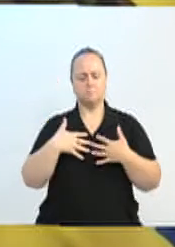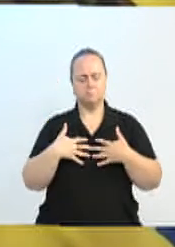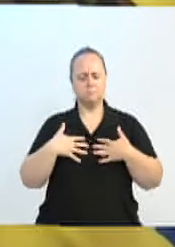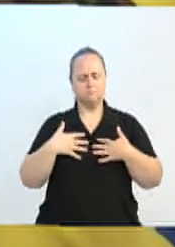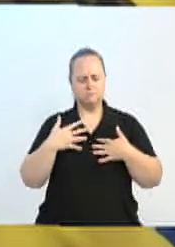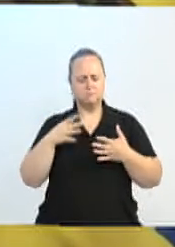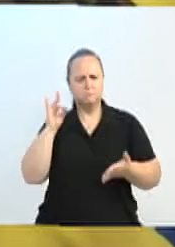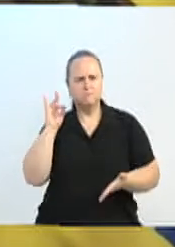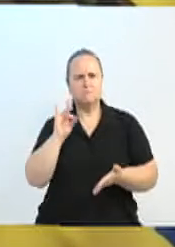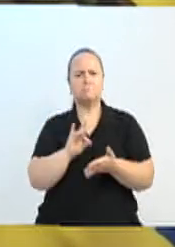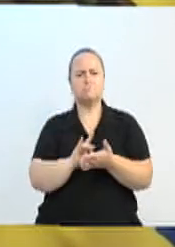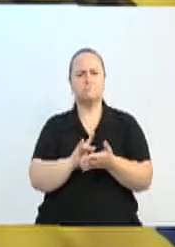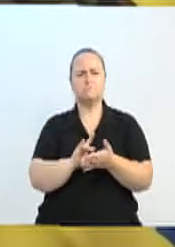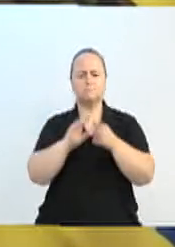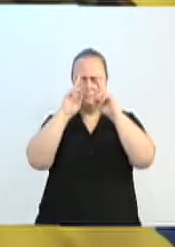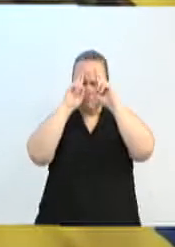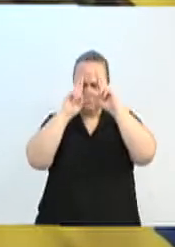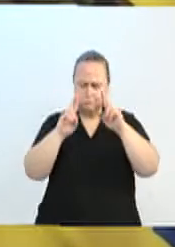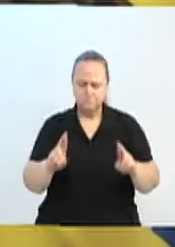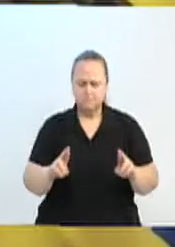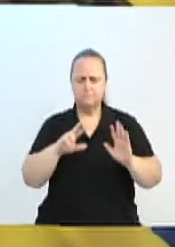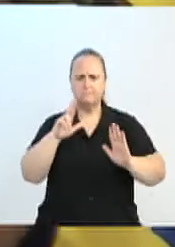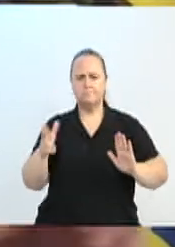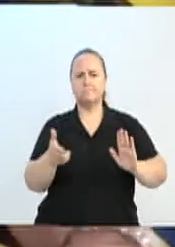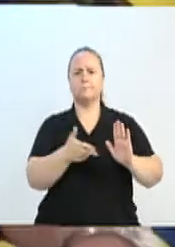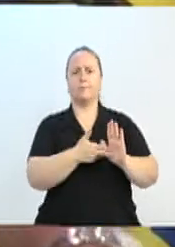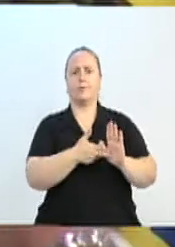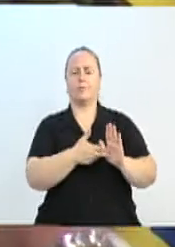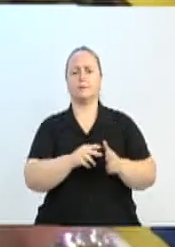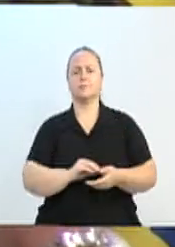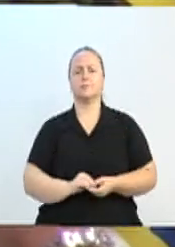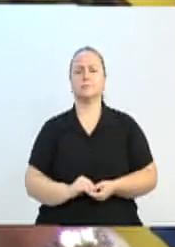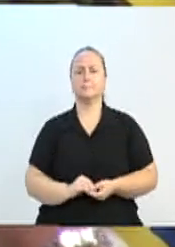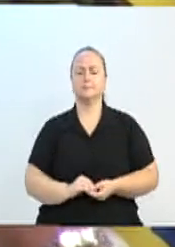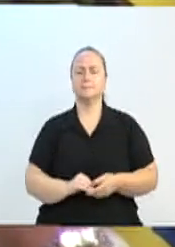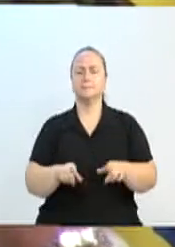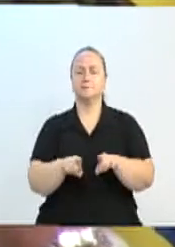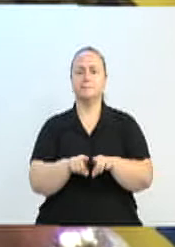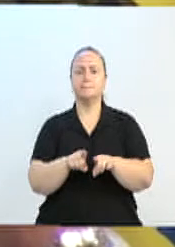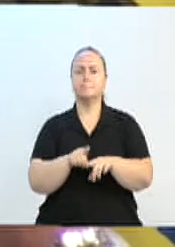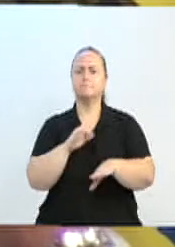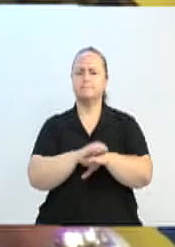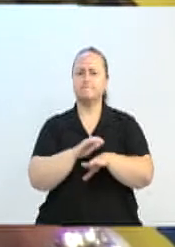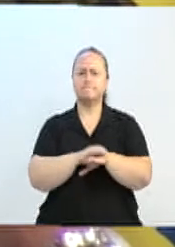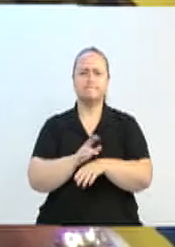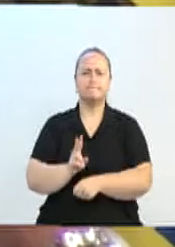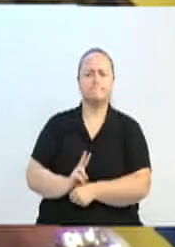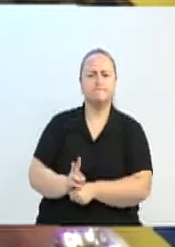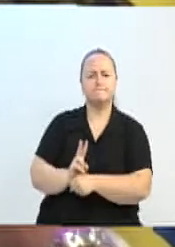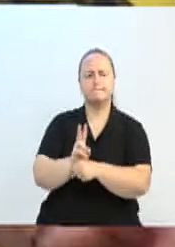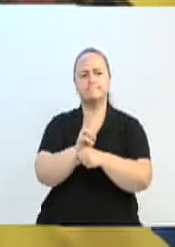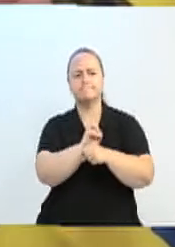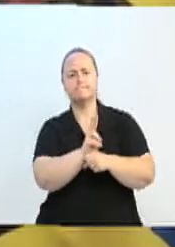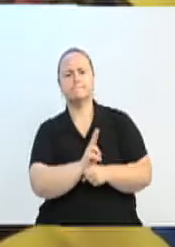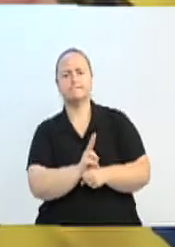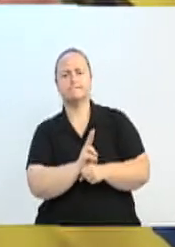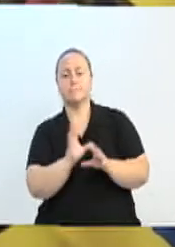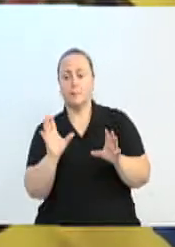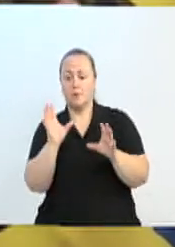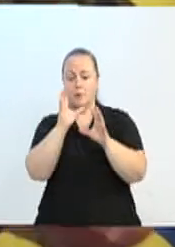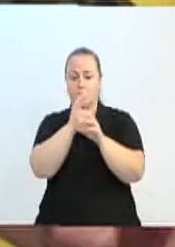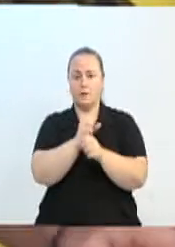Juramento de posse a tua e também com a fico relação à fiscalização chegando em um total de